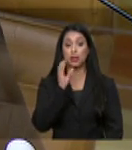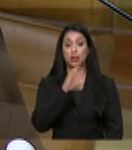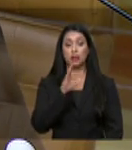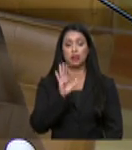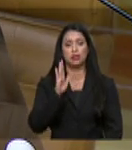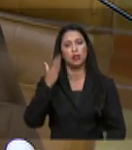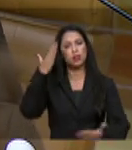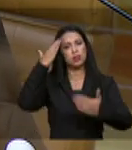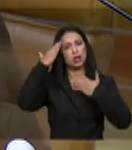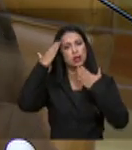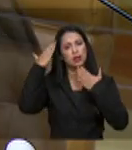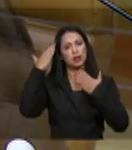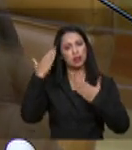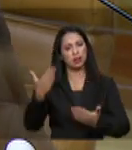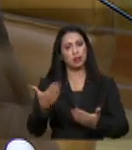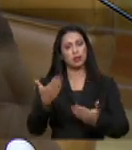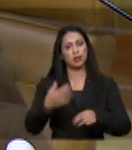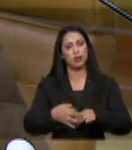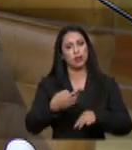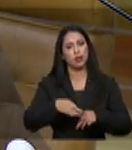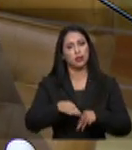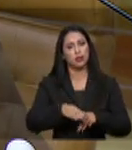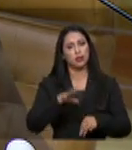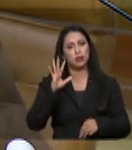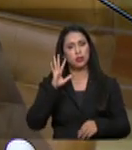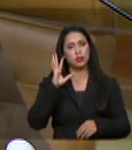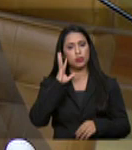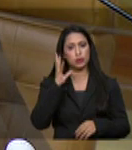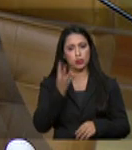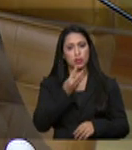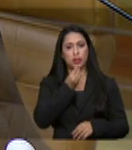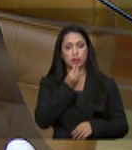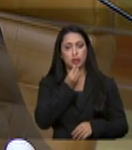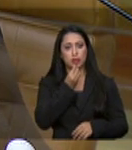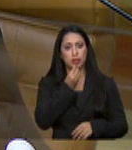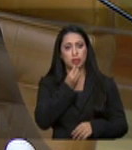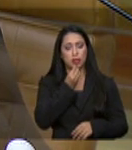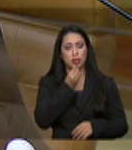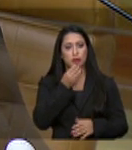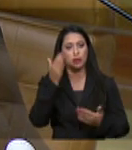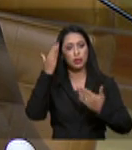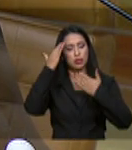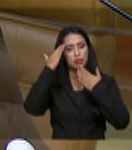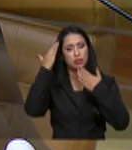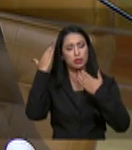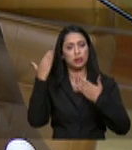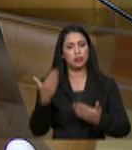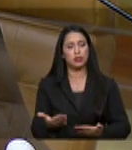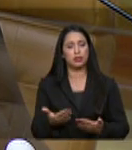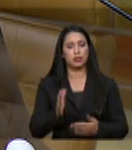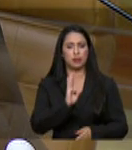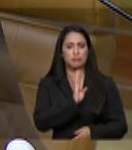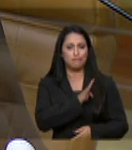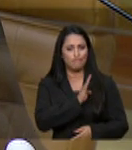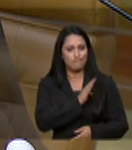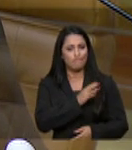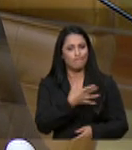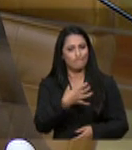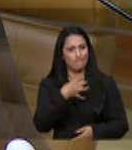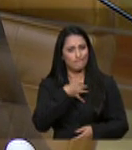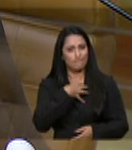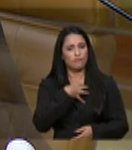que eu sou agradecer as palavras do ministro Ministro Dias toffoli agradecer aqui de coração